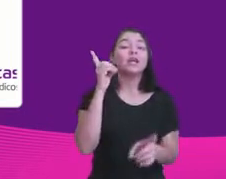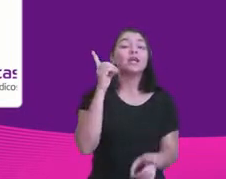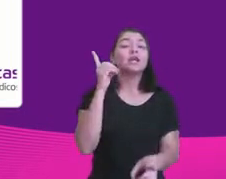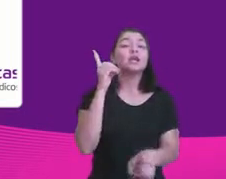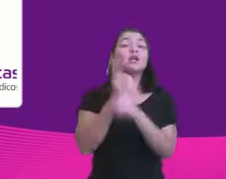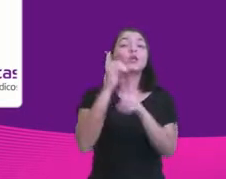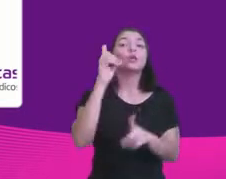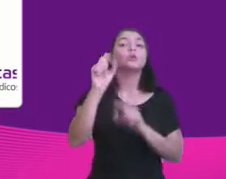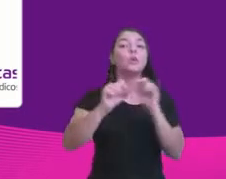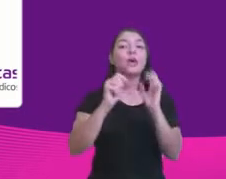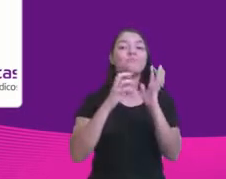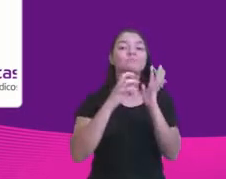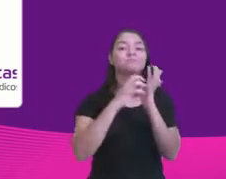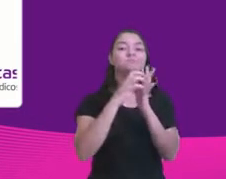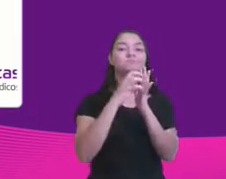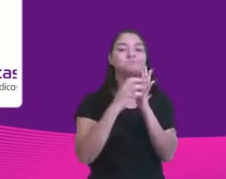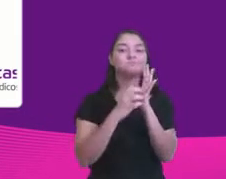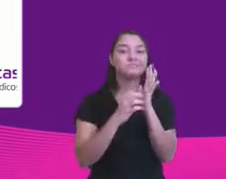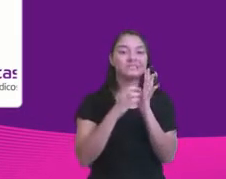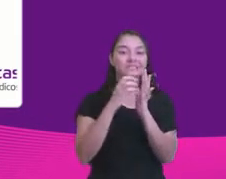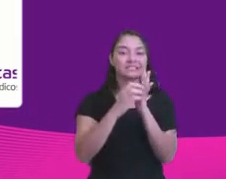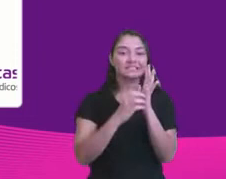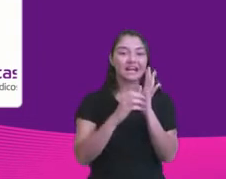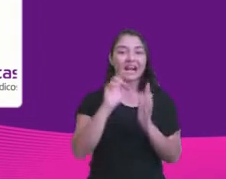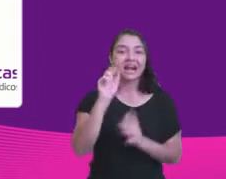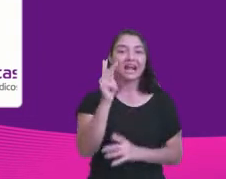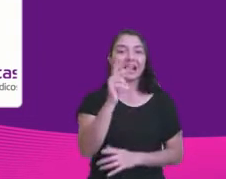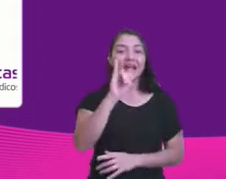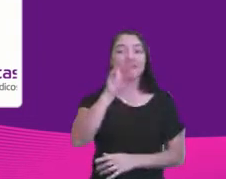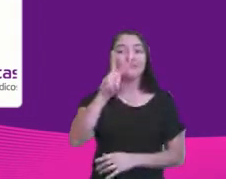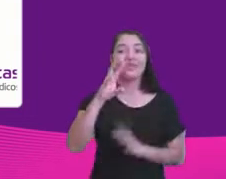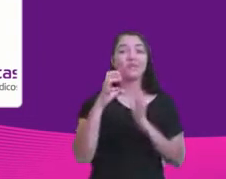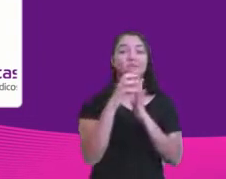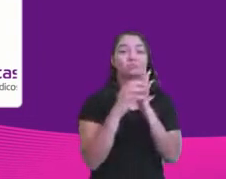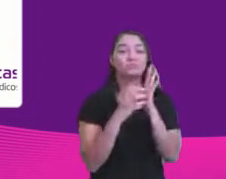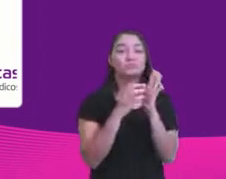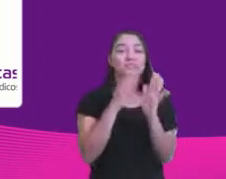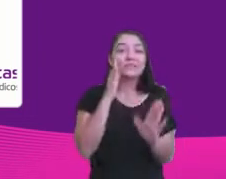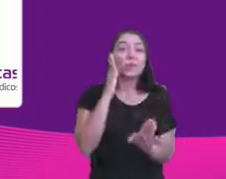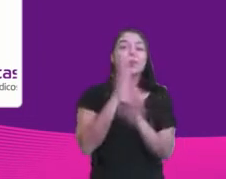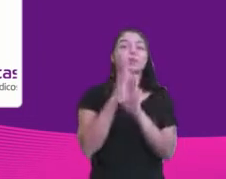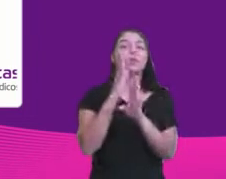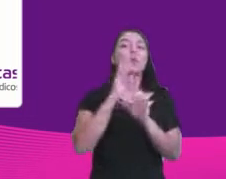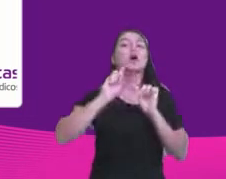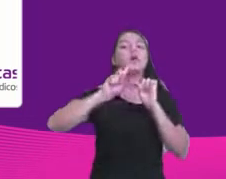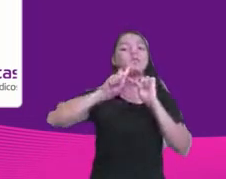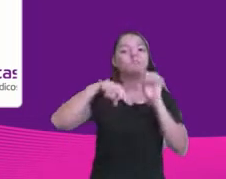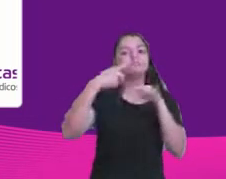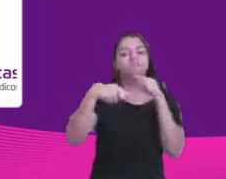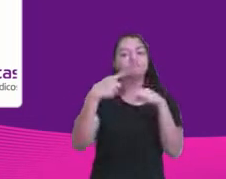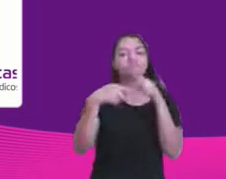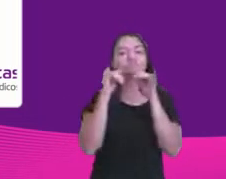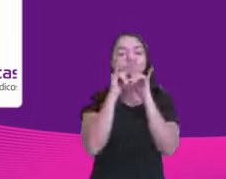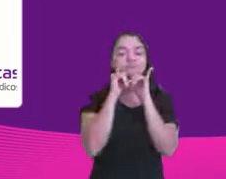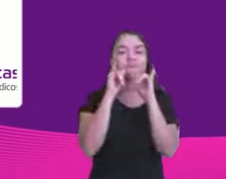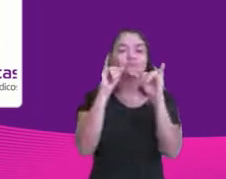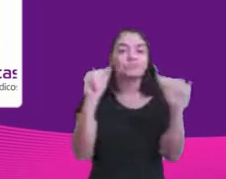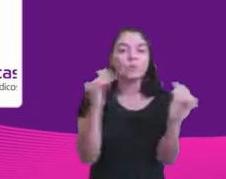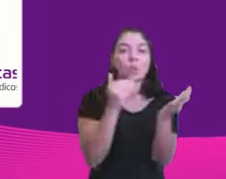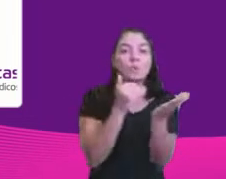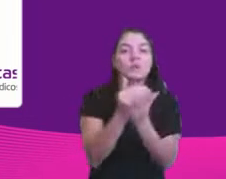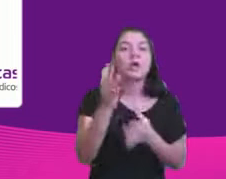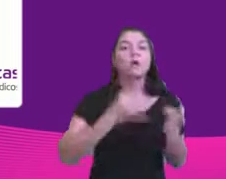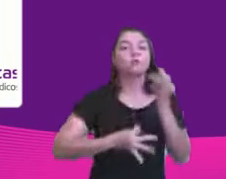foi feito o diagnóstico do HIV, foi encaminhada a DIP, que relatou necessidade de iniciar tratamento por